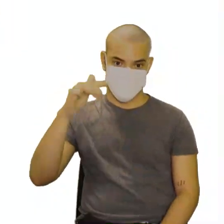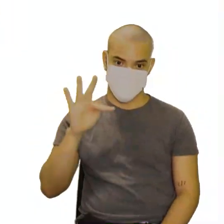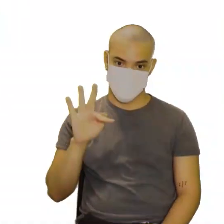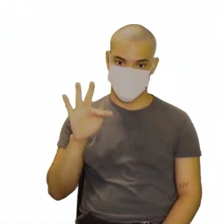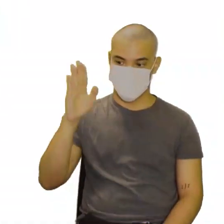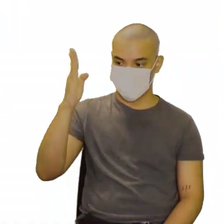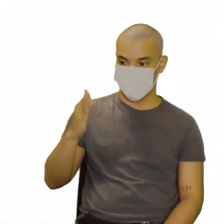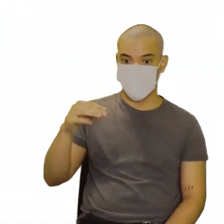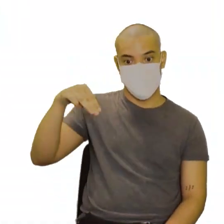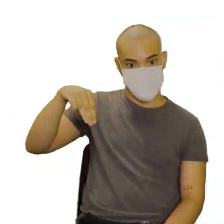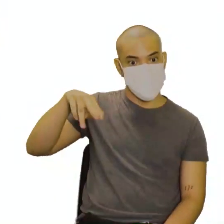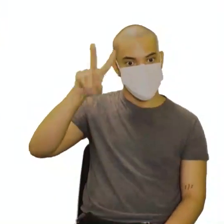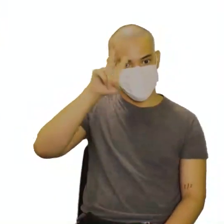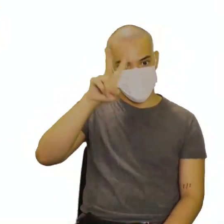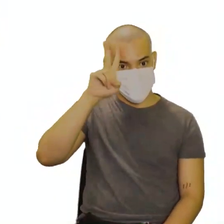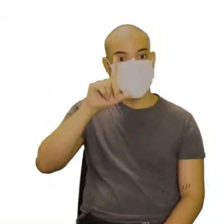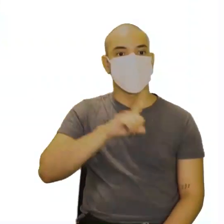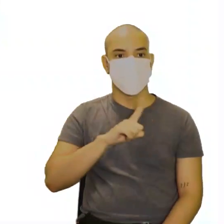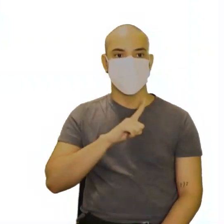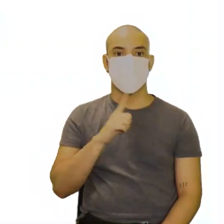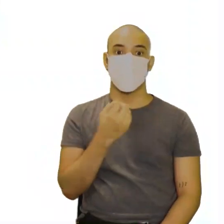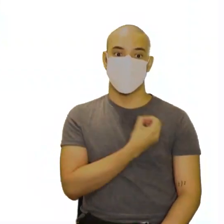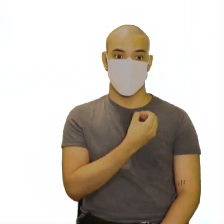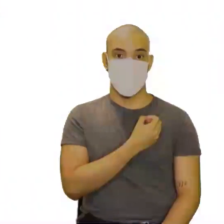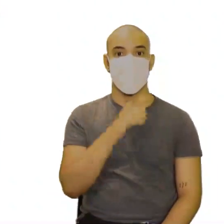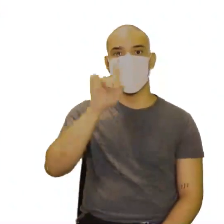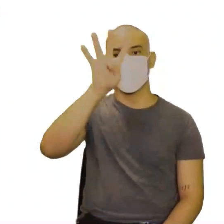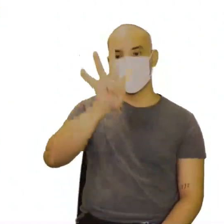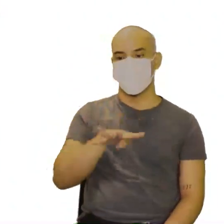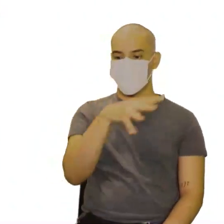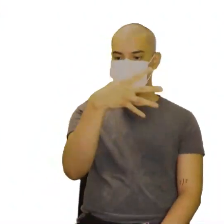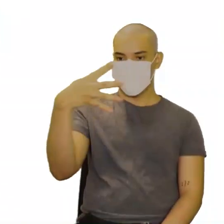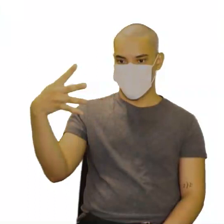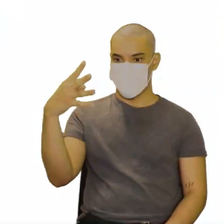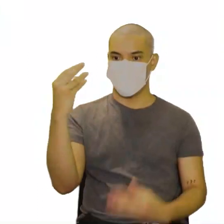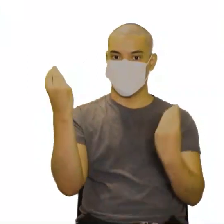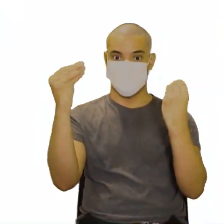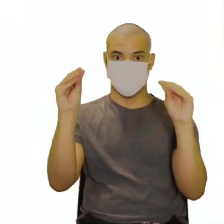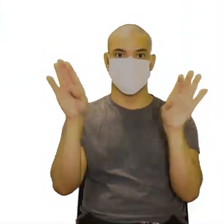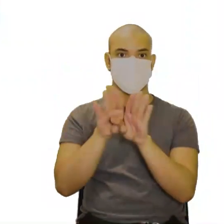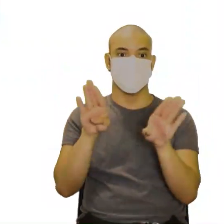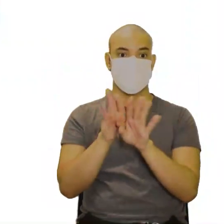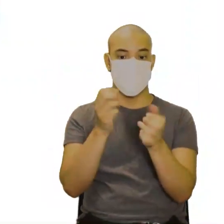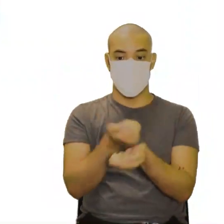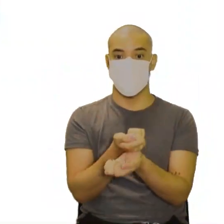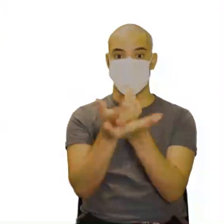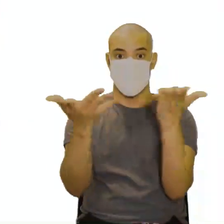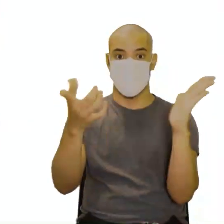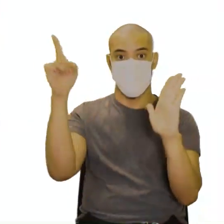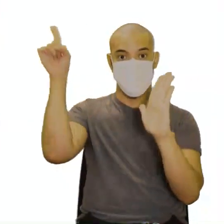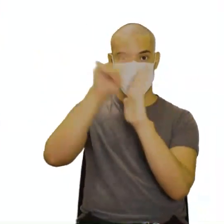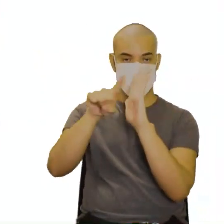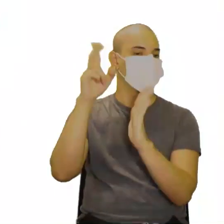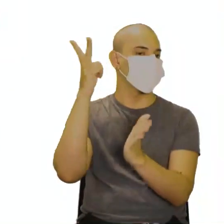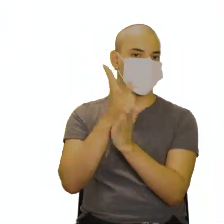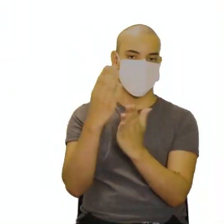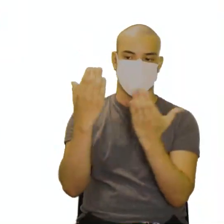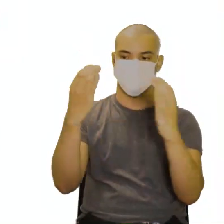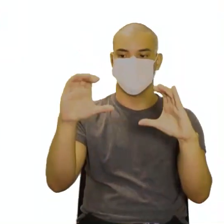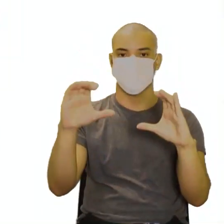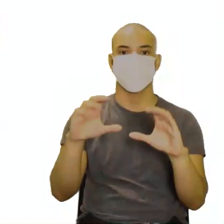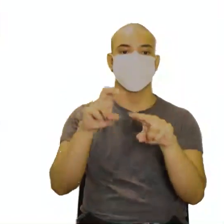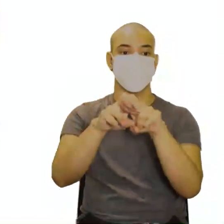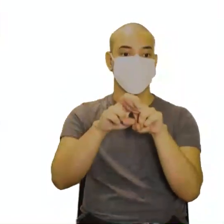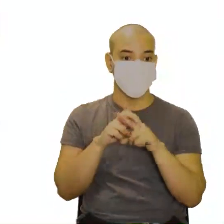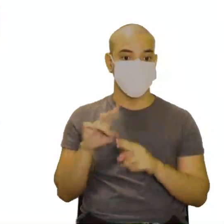tem um valor de permissividade. Isso é tabelado e também, pessoal, é dado na questão. E aqui, só para a